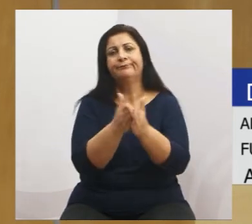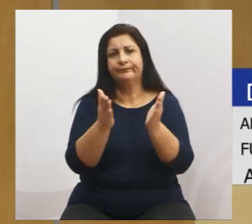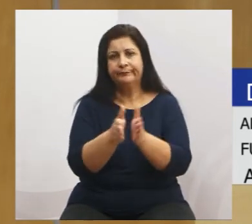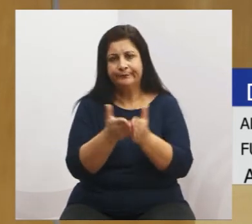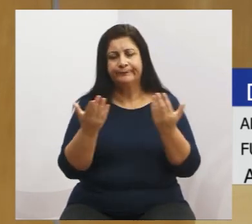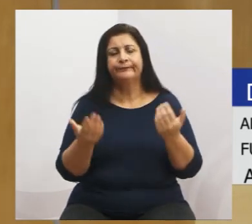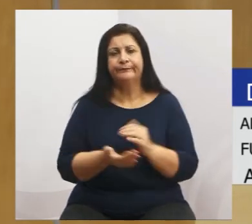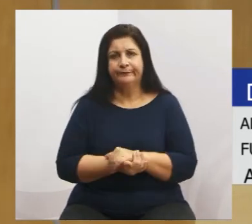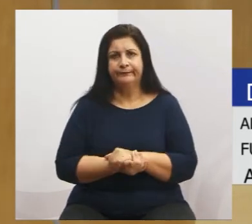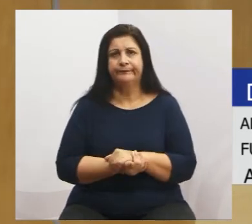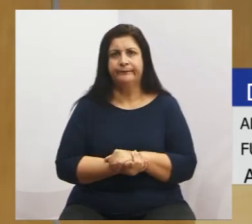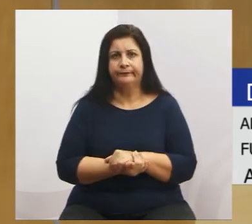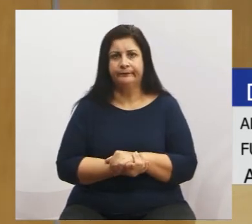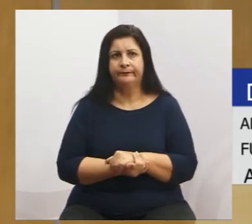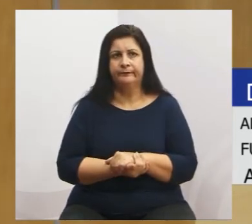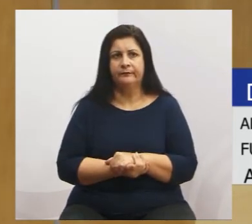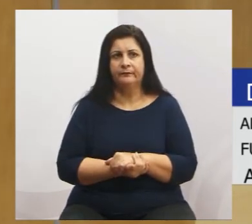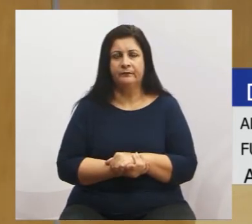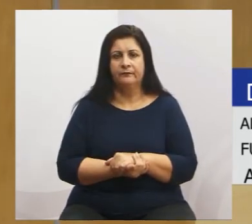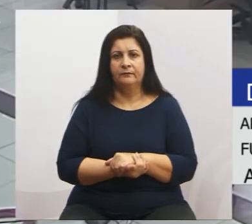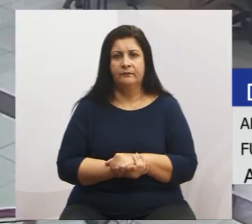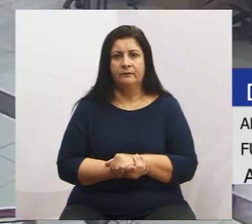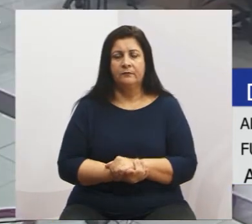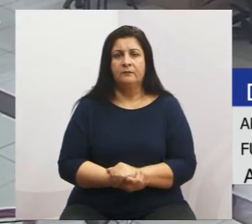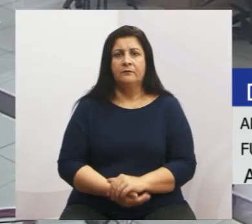mais vulnerável da nossa cidade.